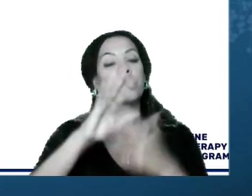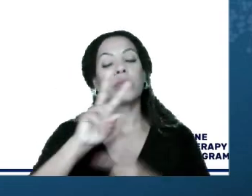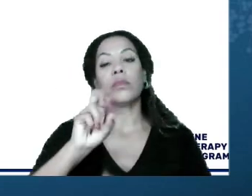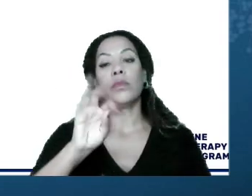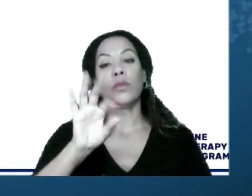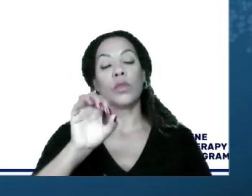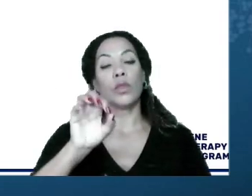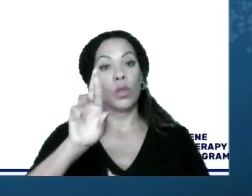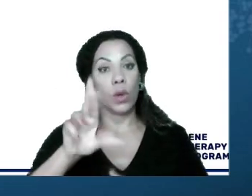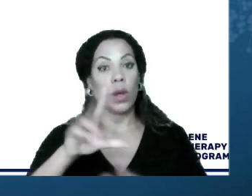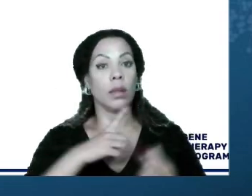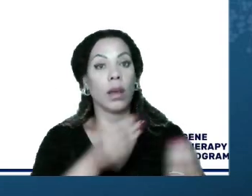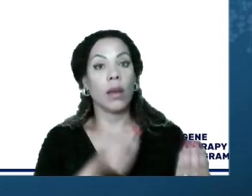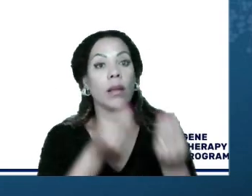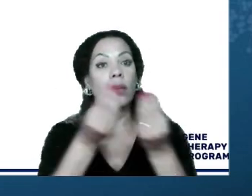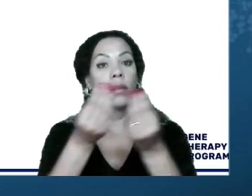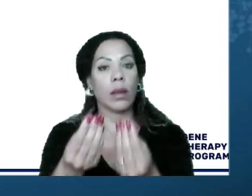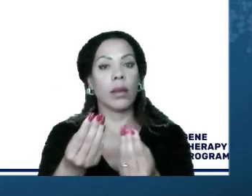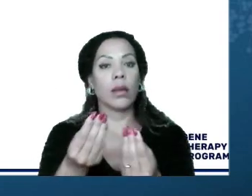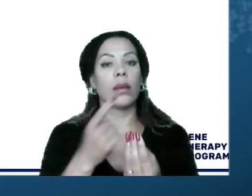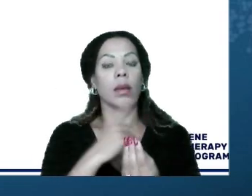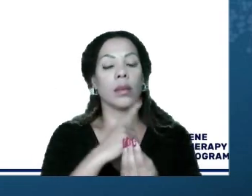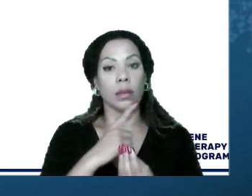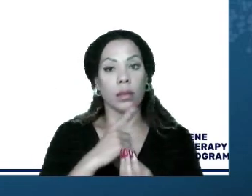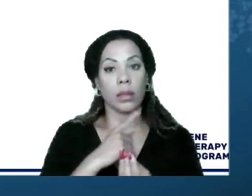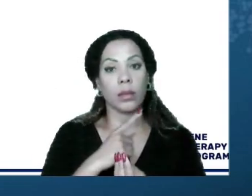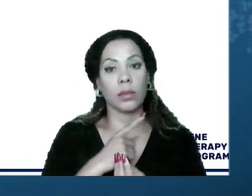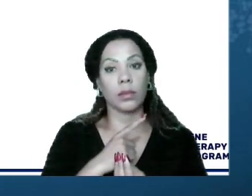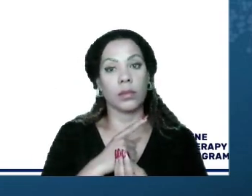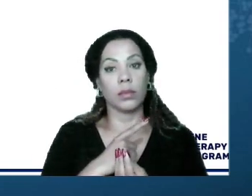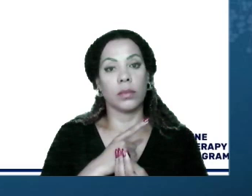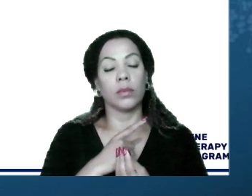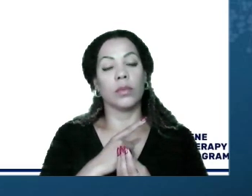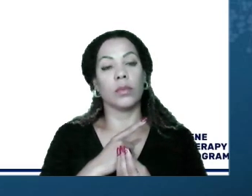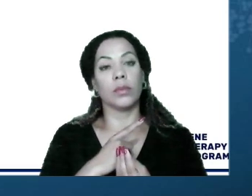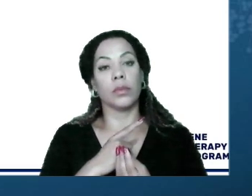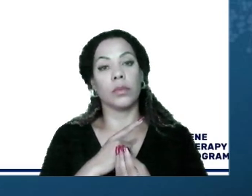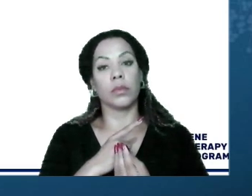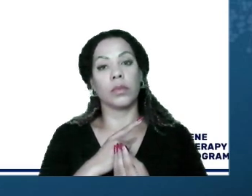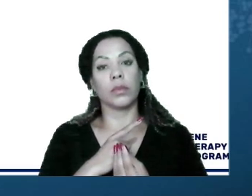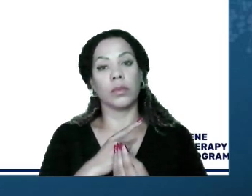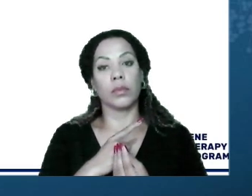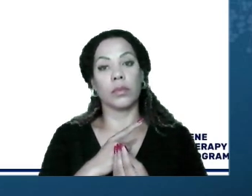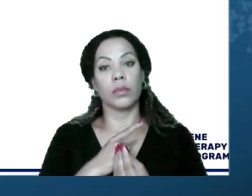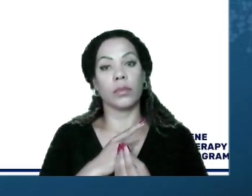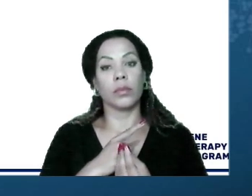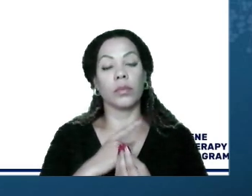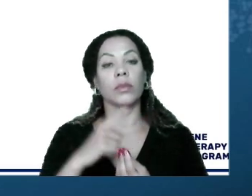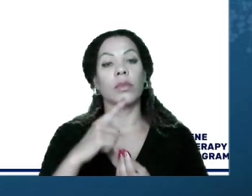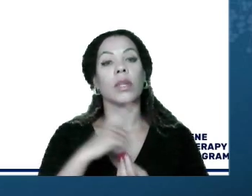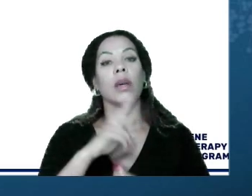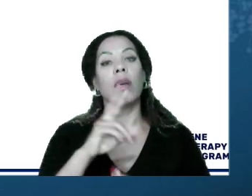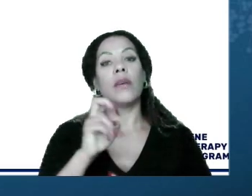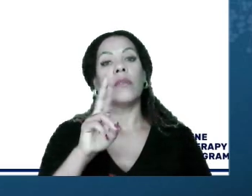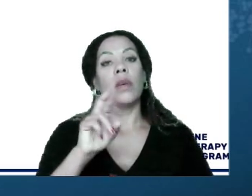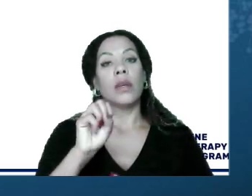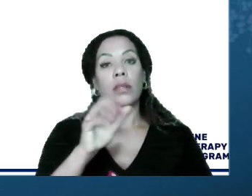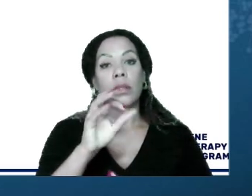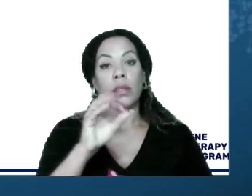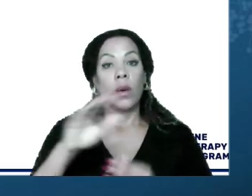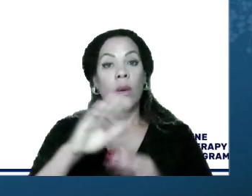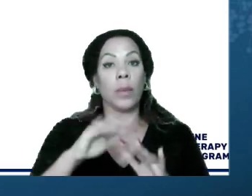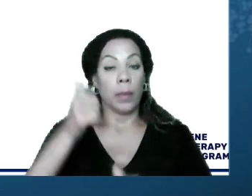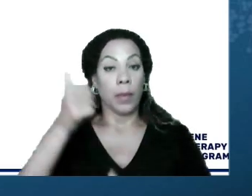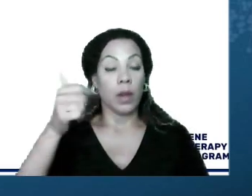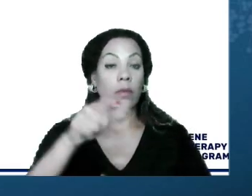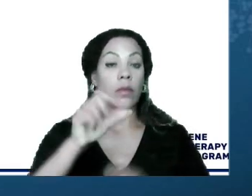na entrega, que tem ah, em- uma versão otimizada, e você também